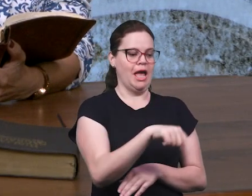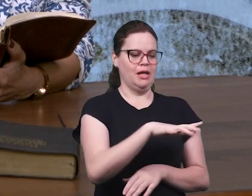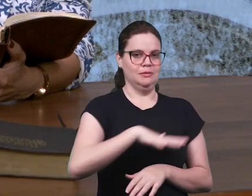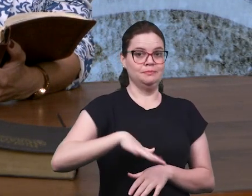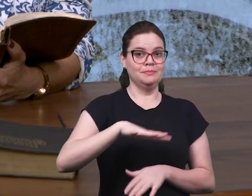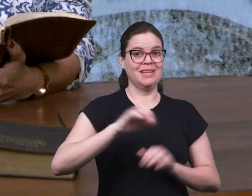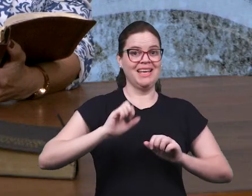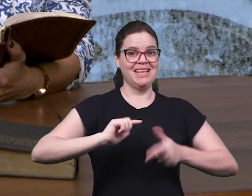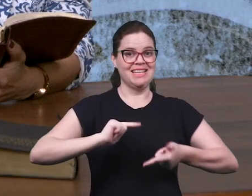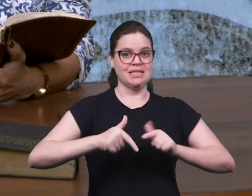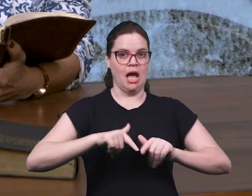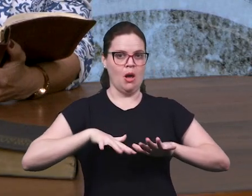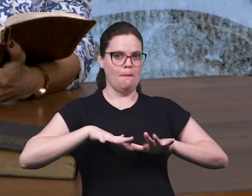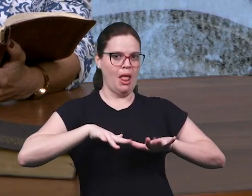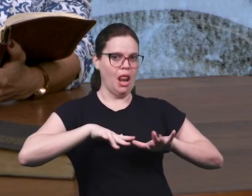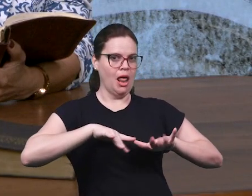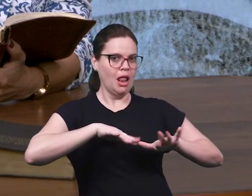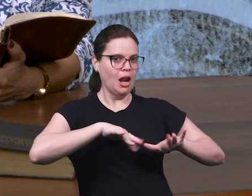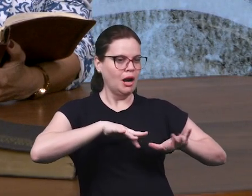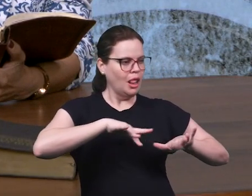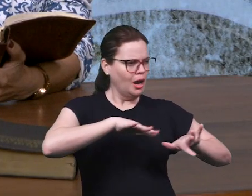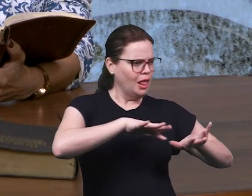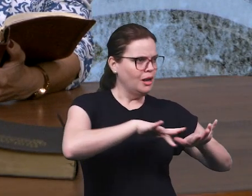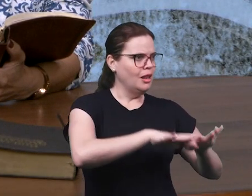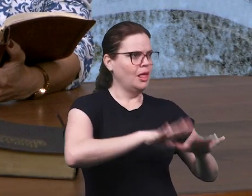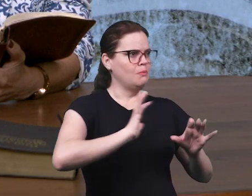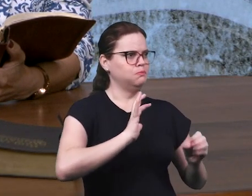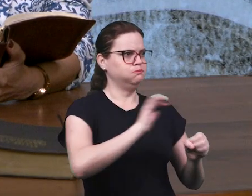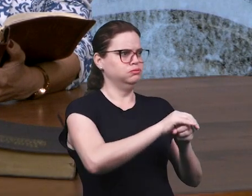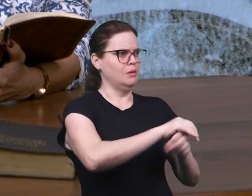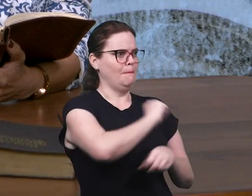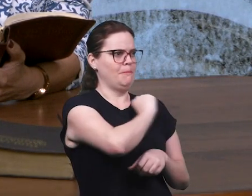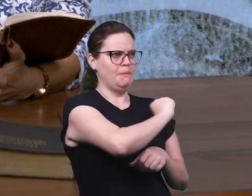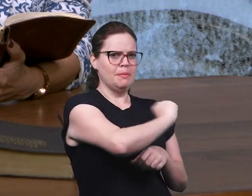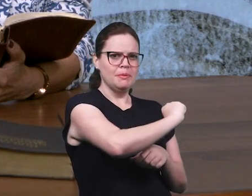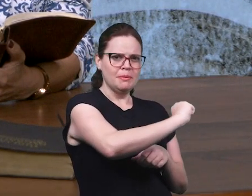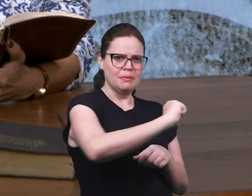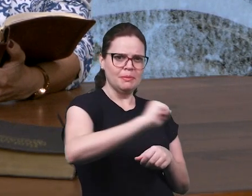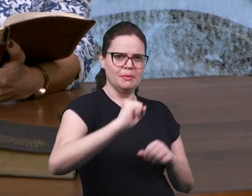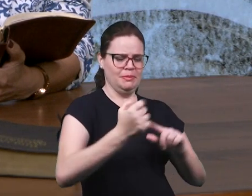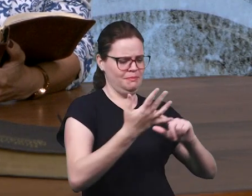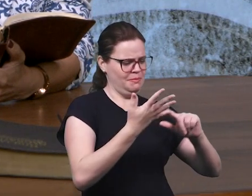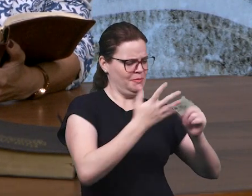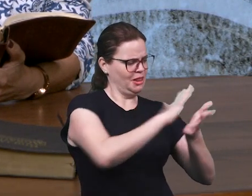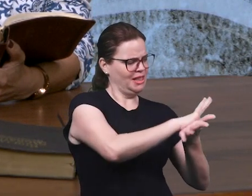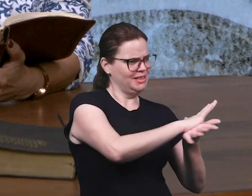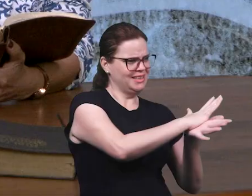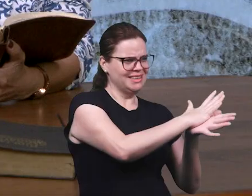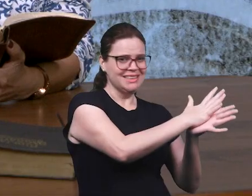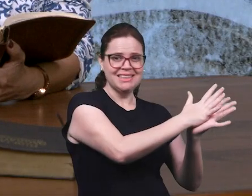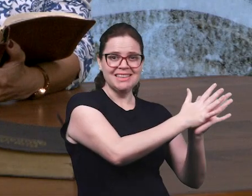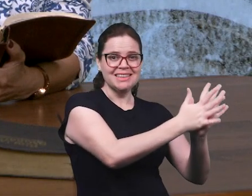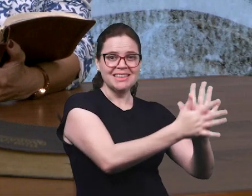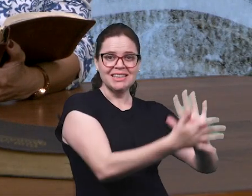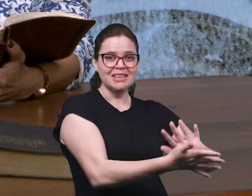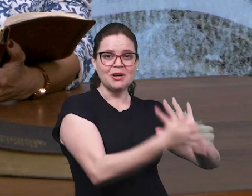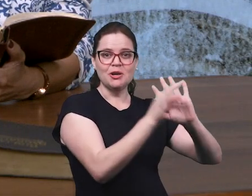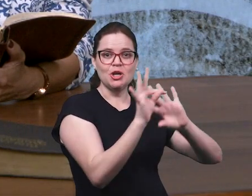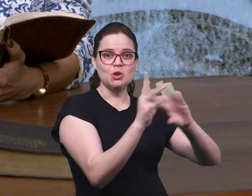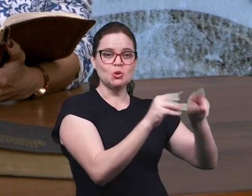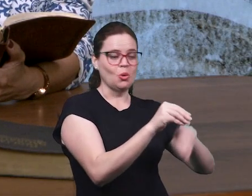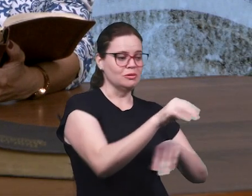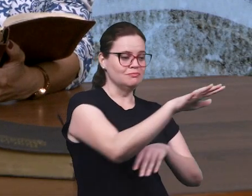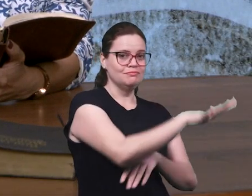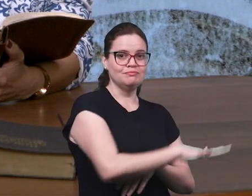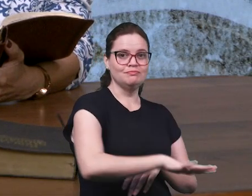amalequitas. Então feriu Saul aos amalequitas desde Avilá até chegar a Sur, que